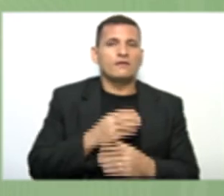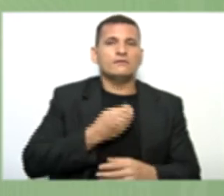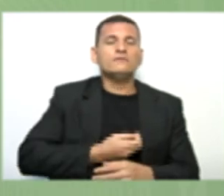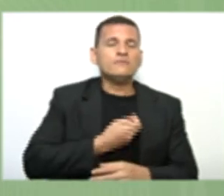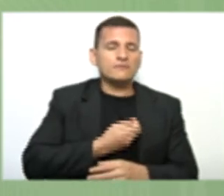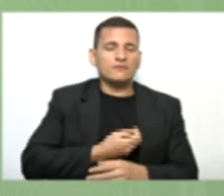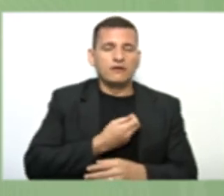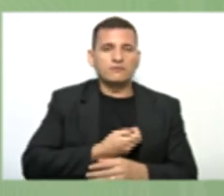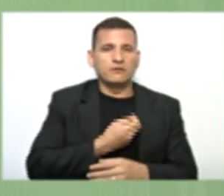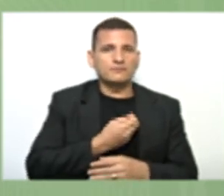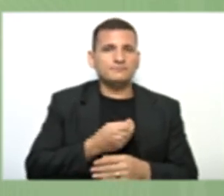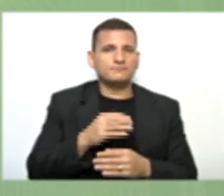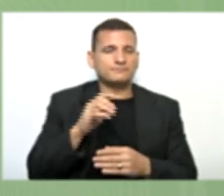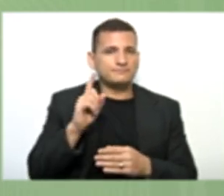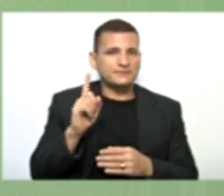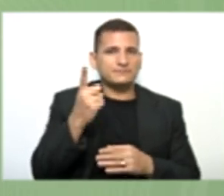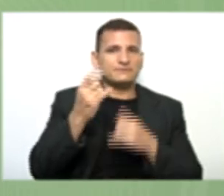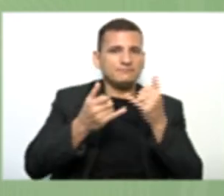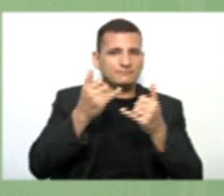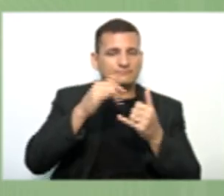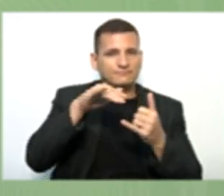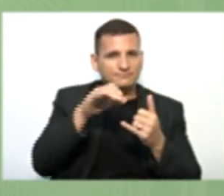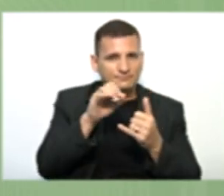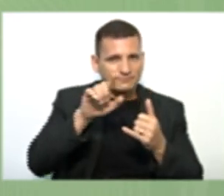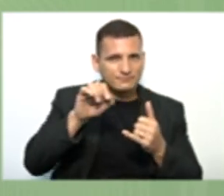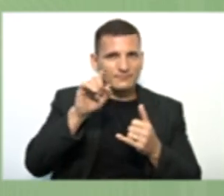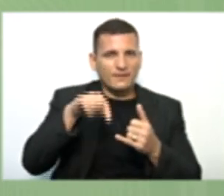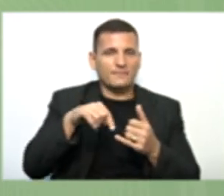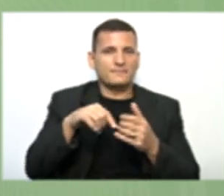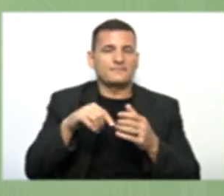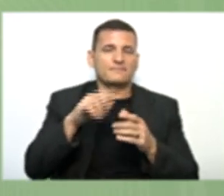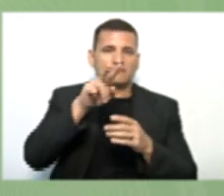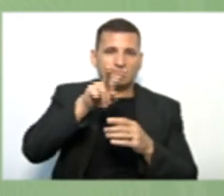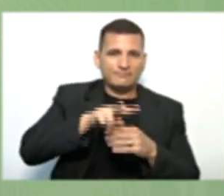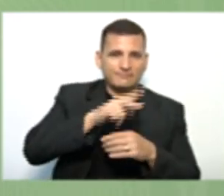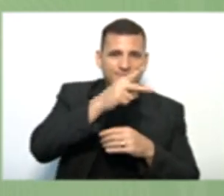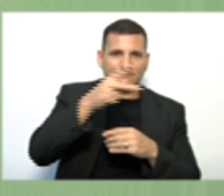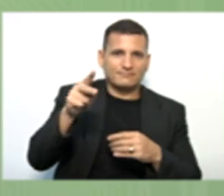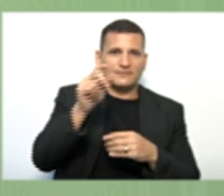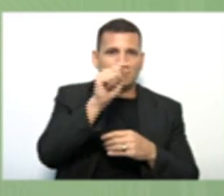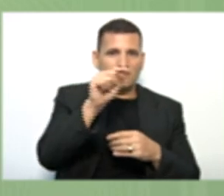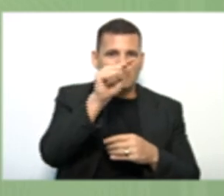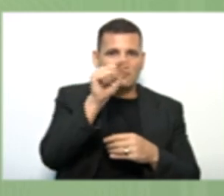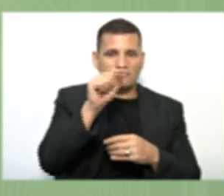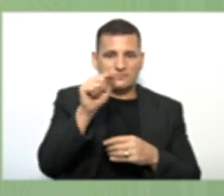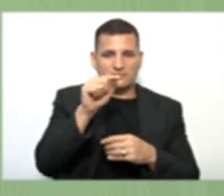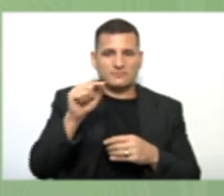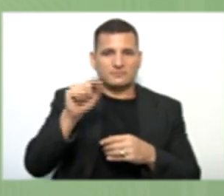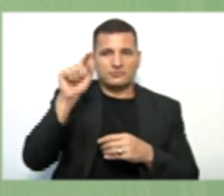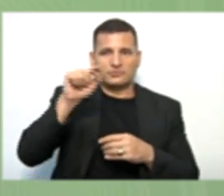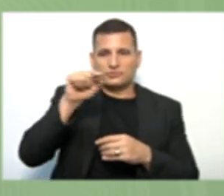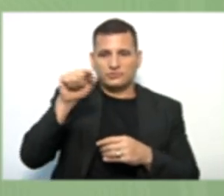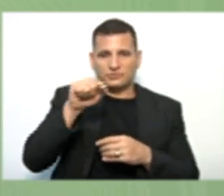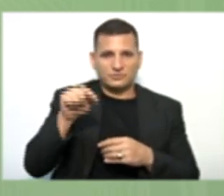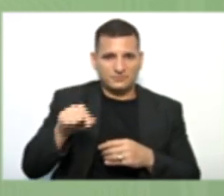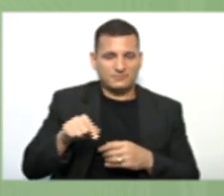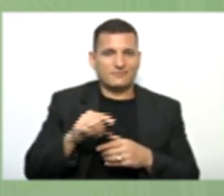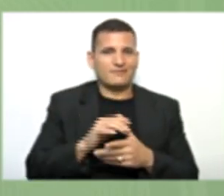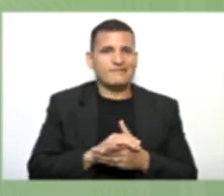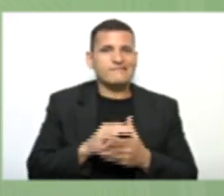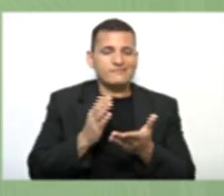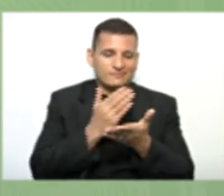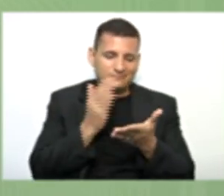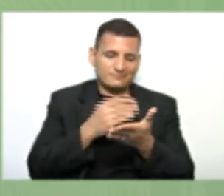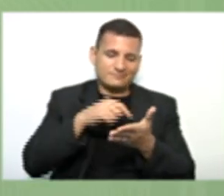assim, quando a gente enfrenta o nosso primeiro jogo, é esse. Eu acho que é de riscar esse hashtag aí e fazer bolinha em X. Com certeza. Gasta cadernos